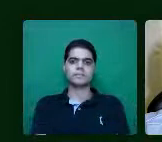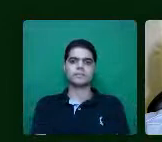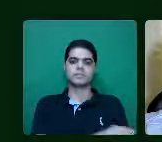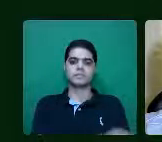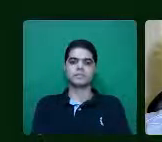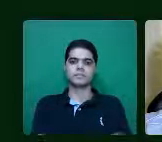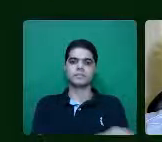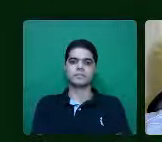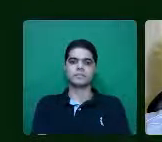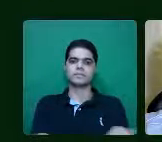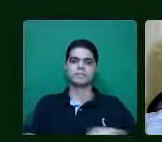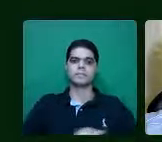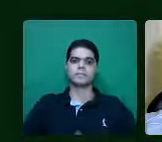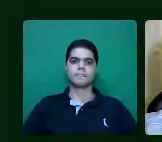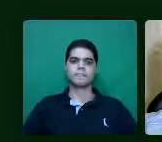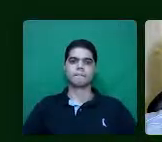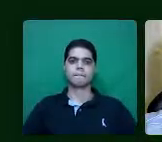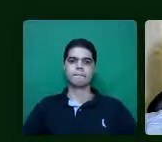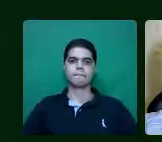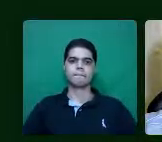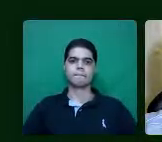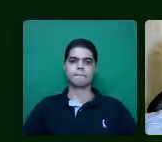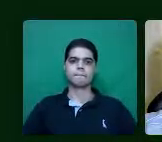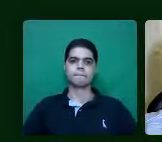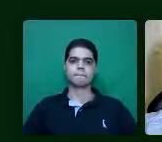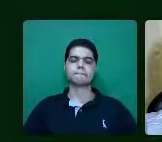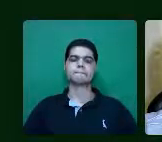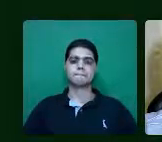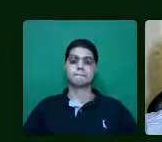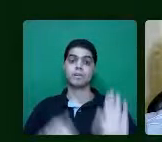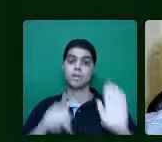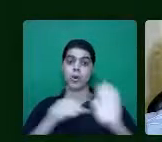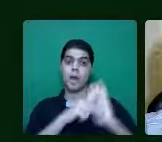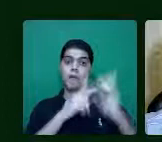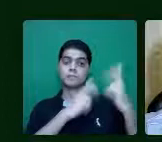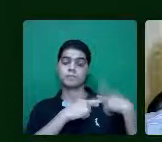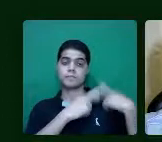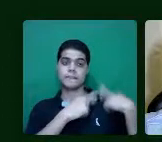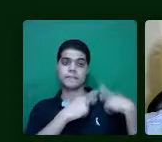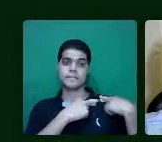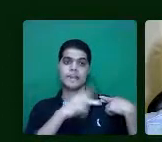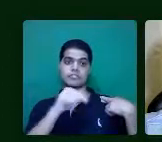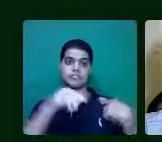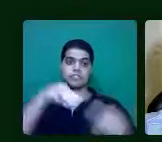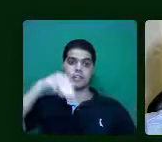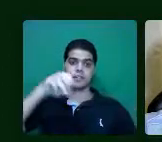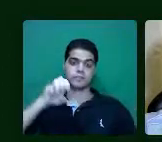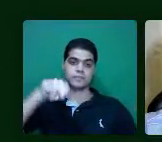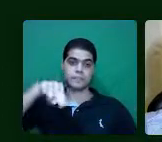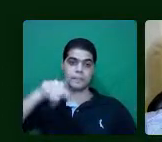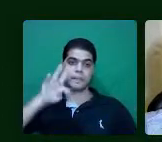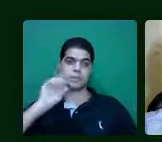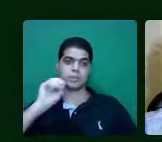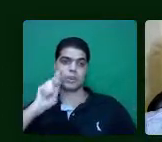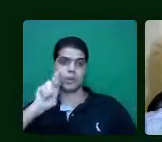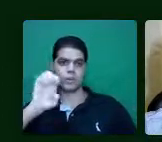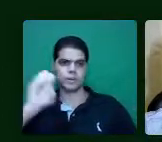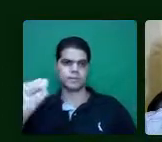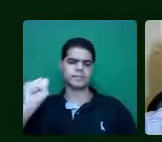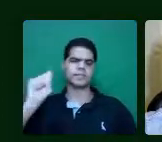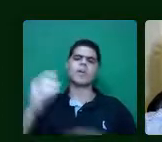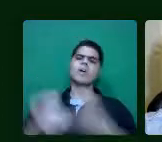Os mentores, pessoal, papel dos mentores aqui, vamos lá. Então, os mentores, eles vão